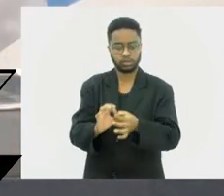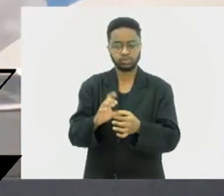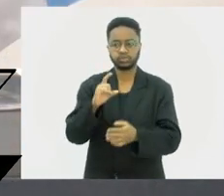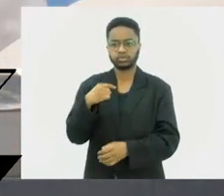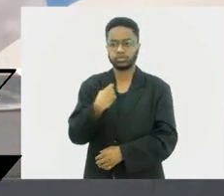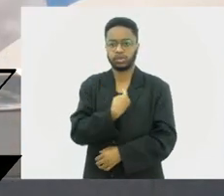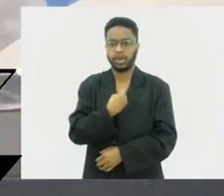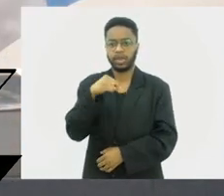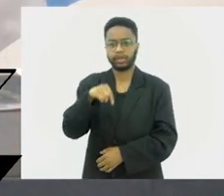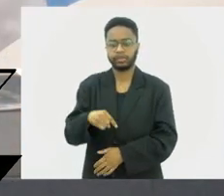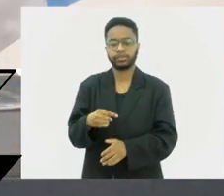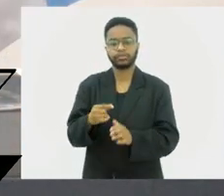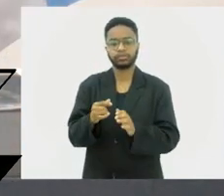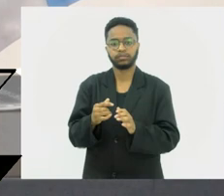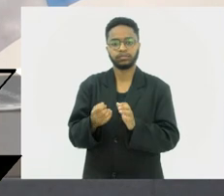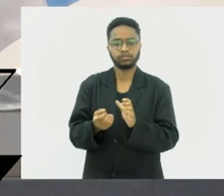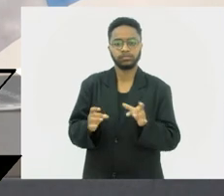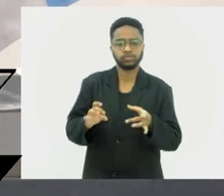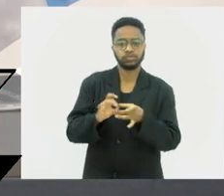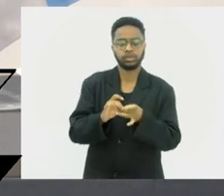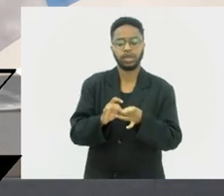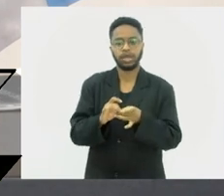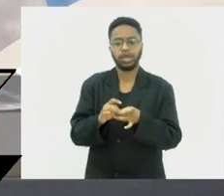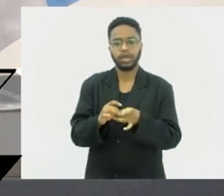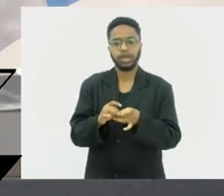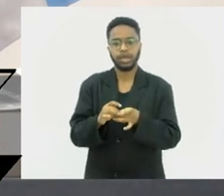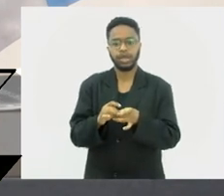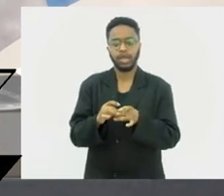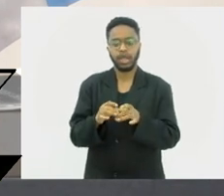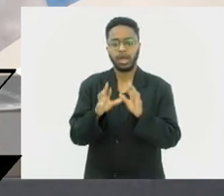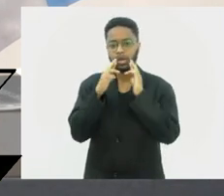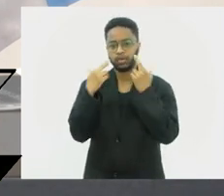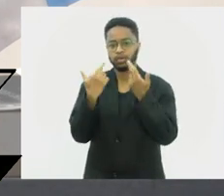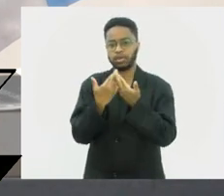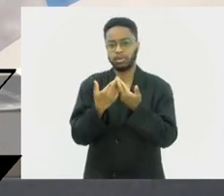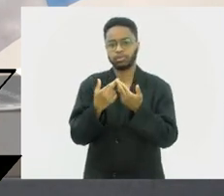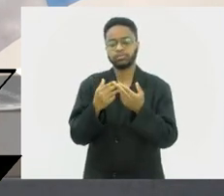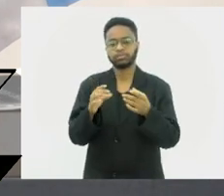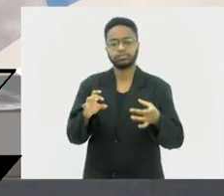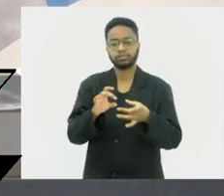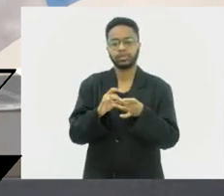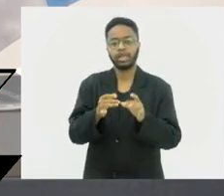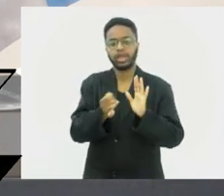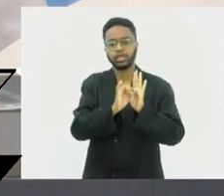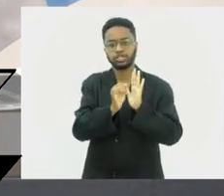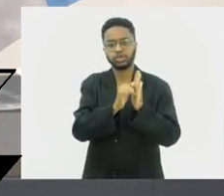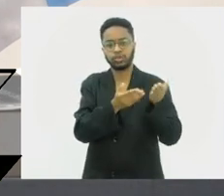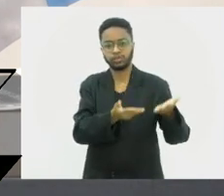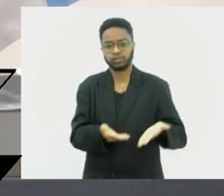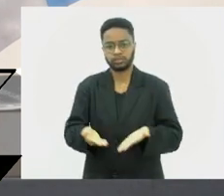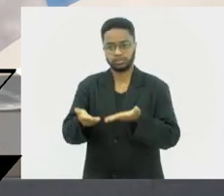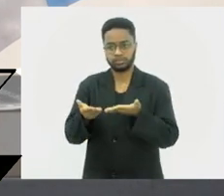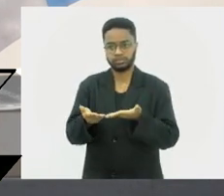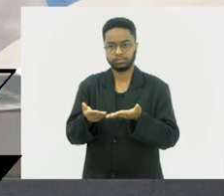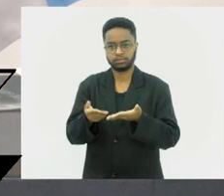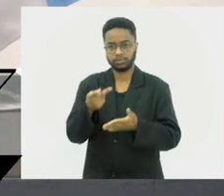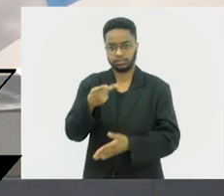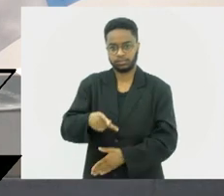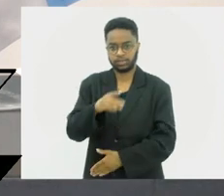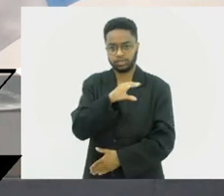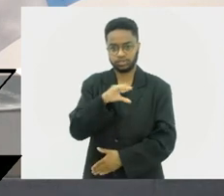estamos fazendo essa audiência conforme edital de convocação, que é um edital de convocação no âmbito da